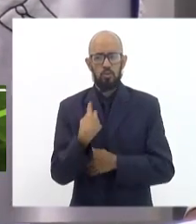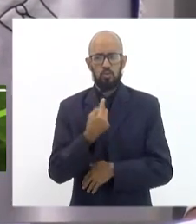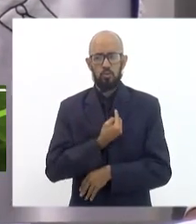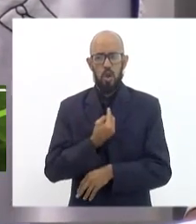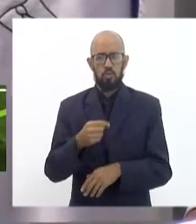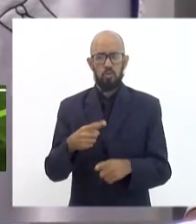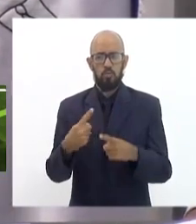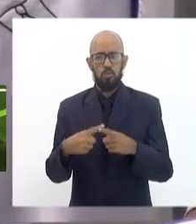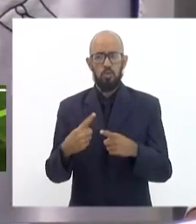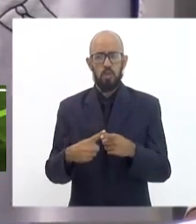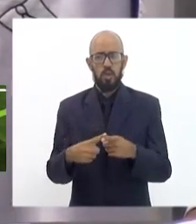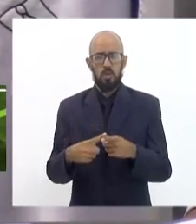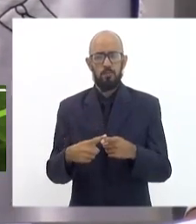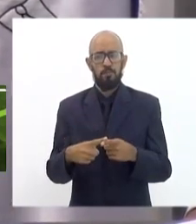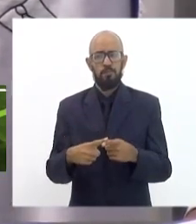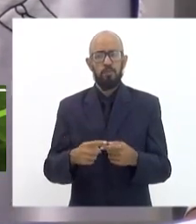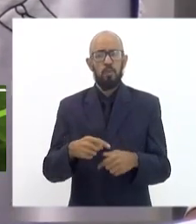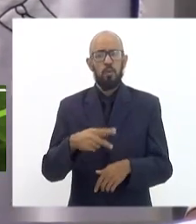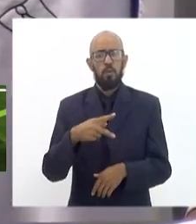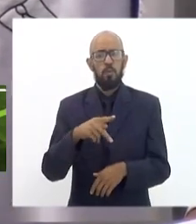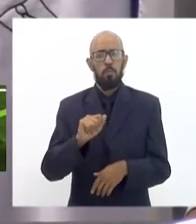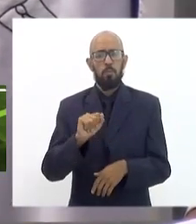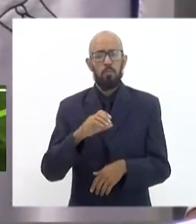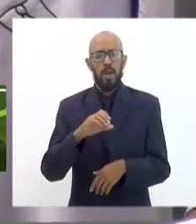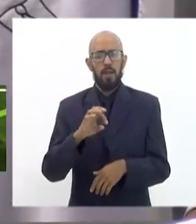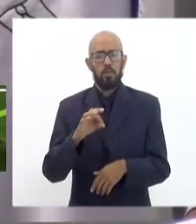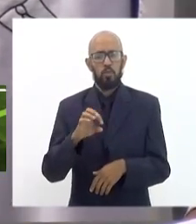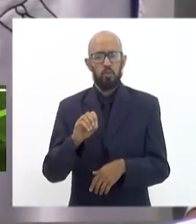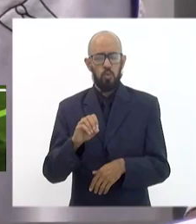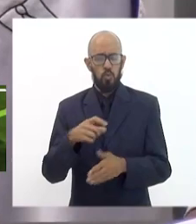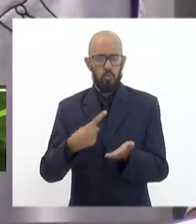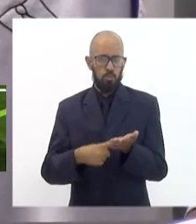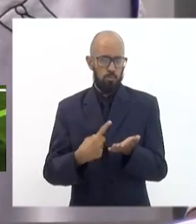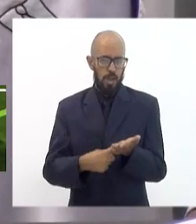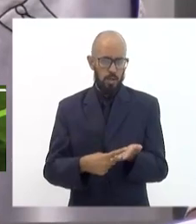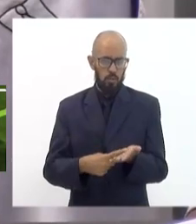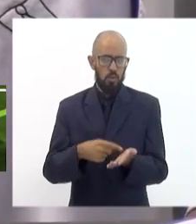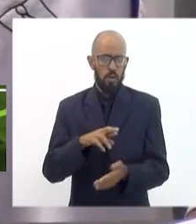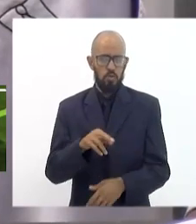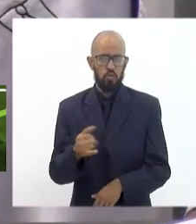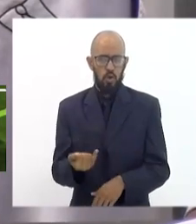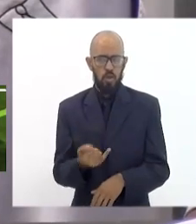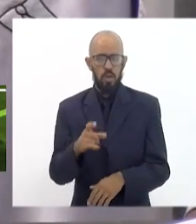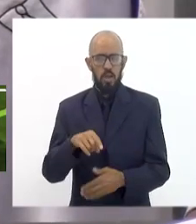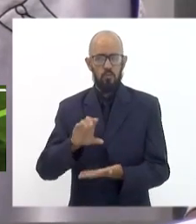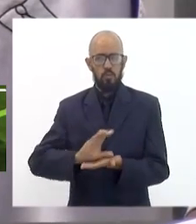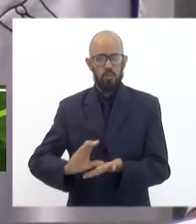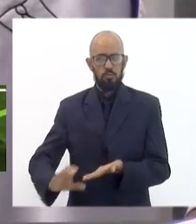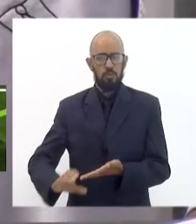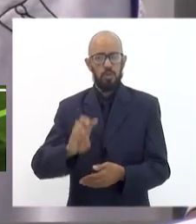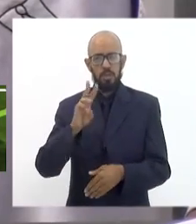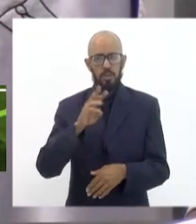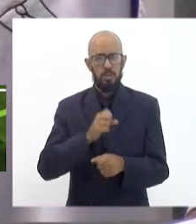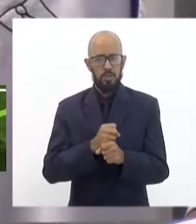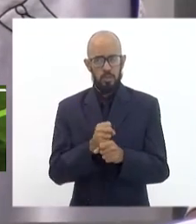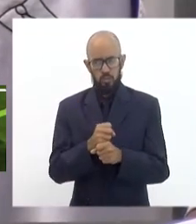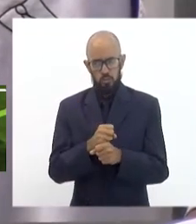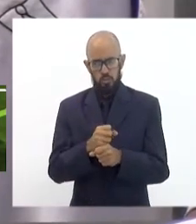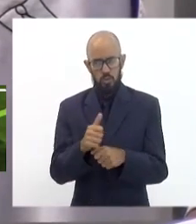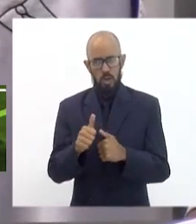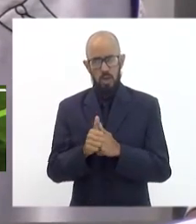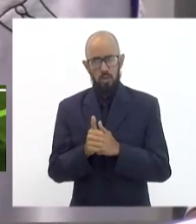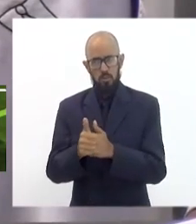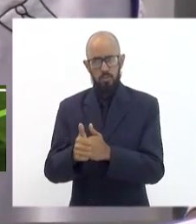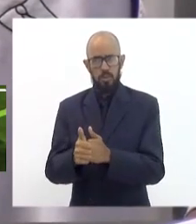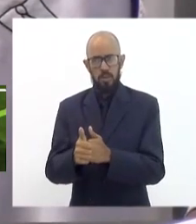porque o pacto RJ são investimentos previstos para três anos acompanhar seu ponto de